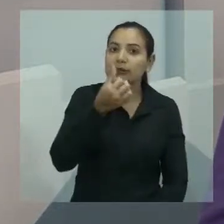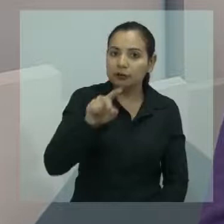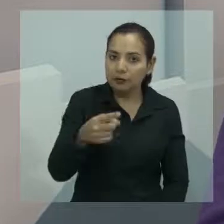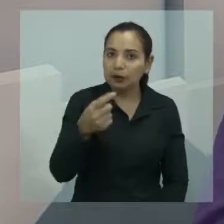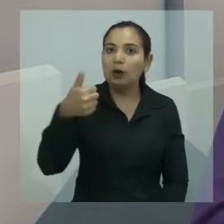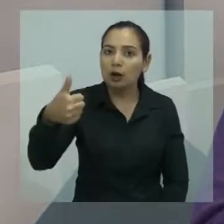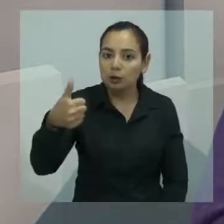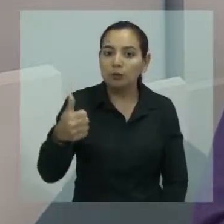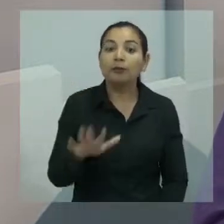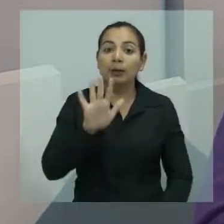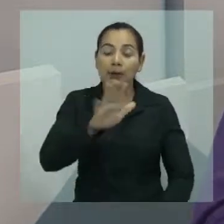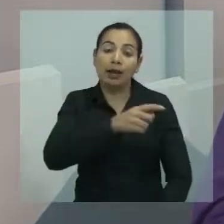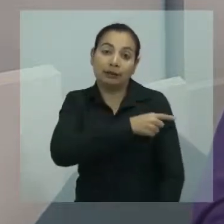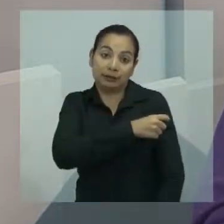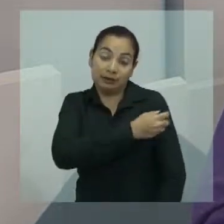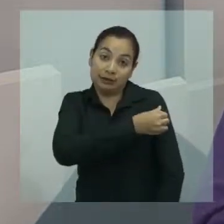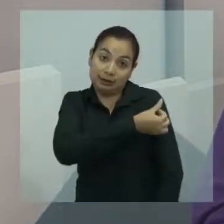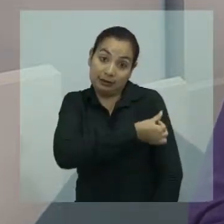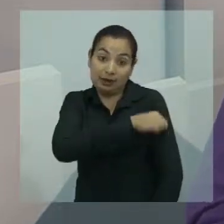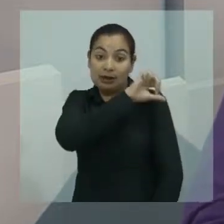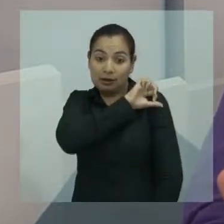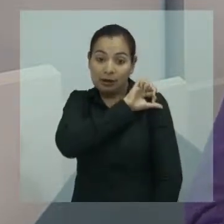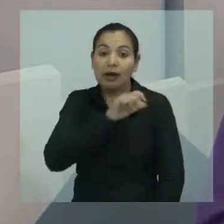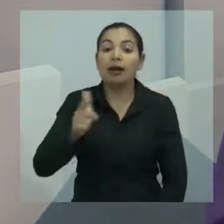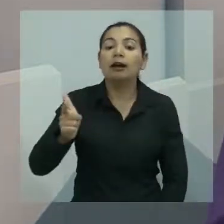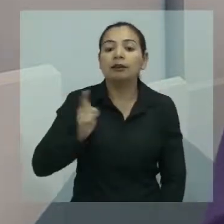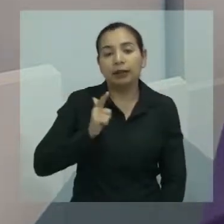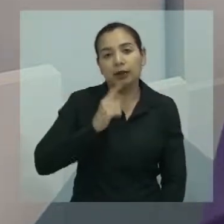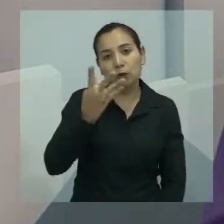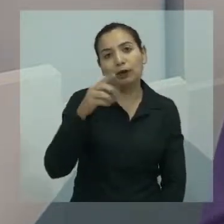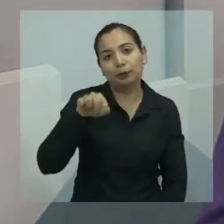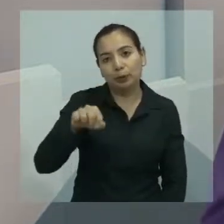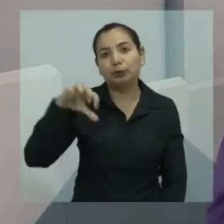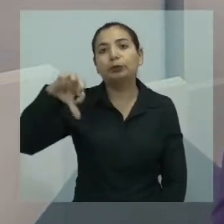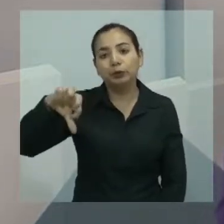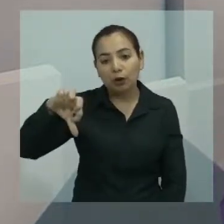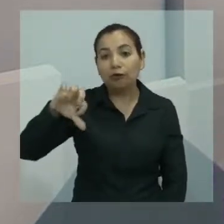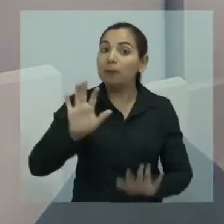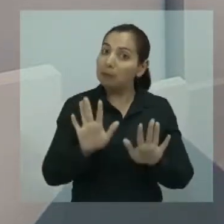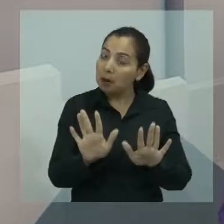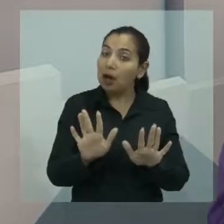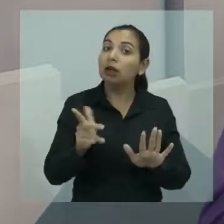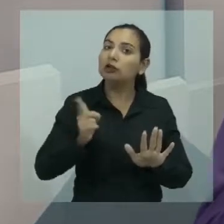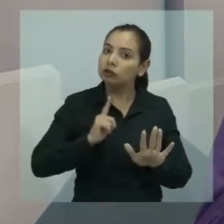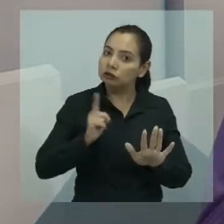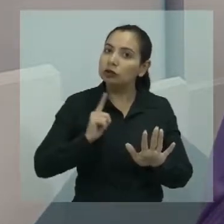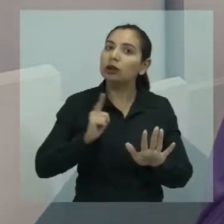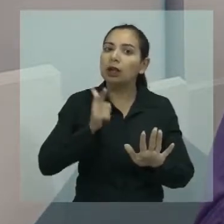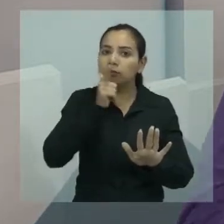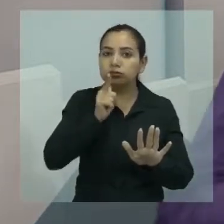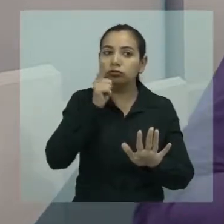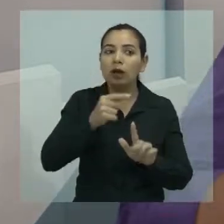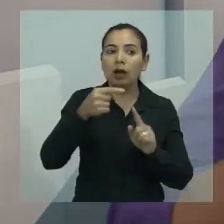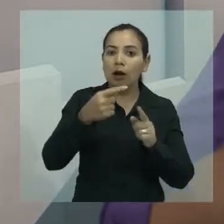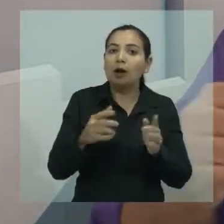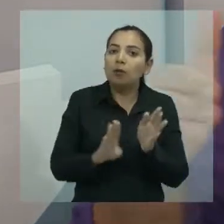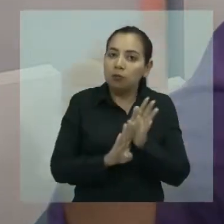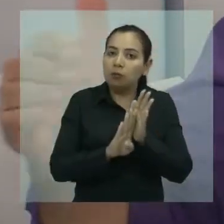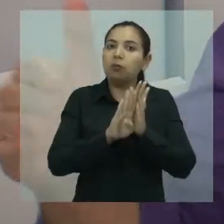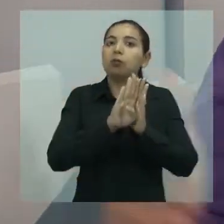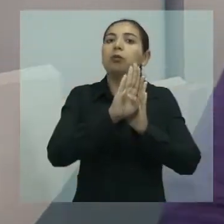séries iniciais a nossa nota já é 6,1, ou seja, superamos a nota 6, e no ensino fundamental das séries finais a gente está